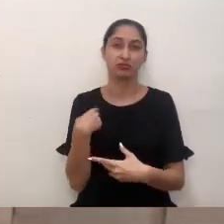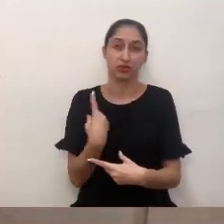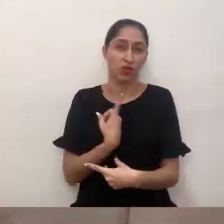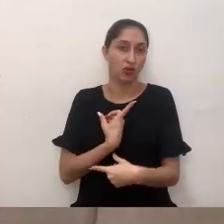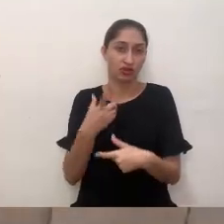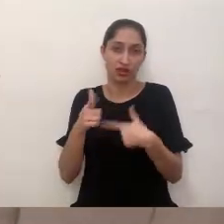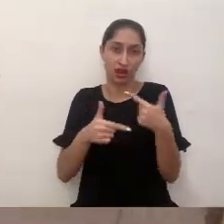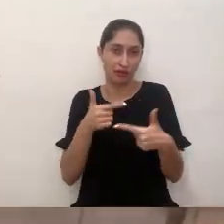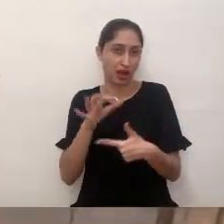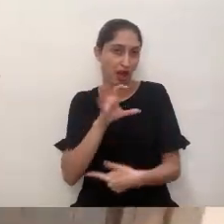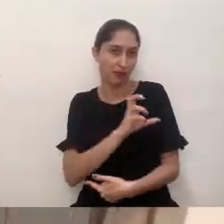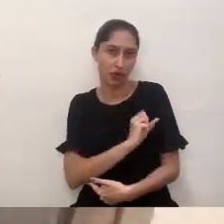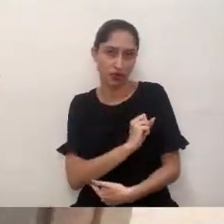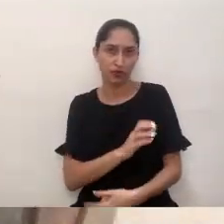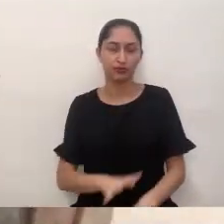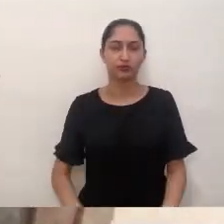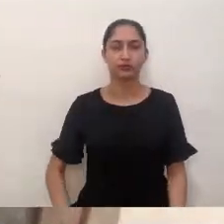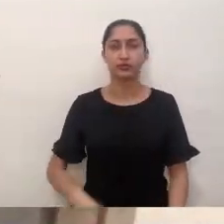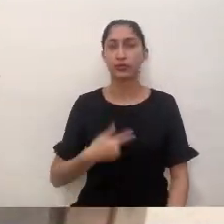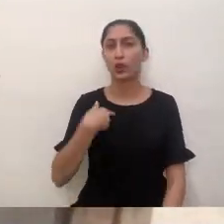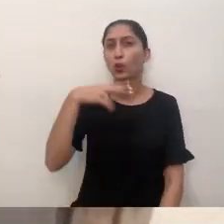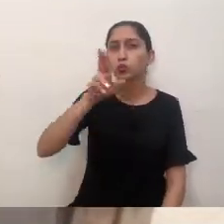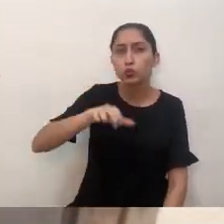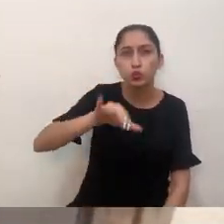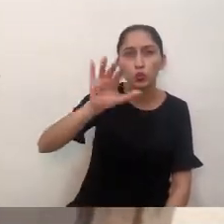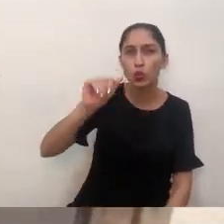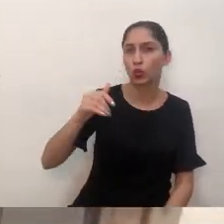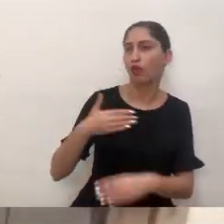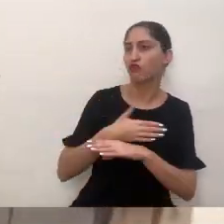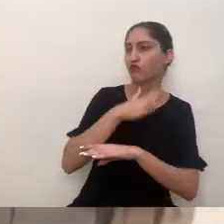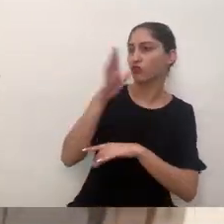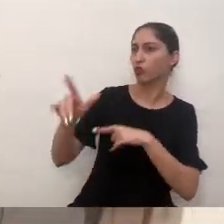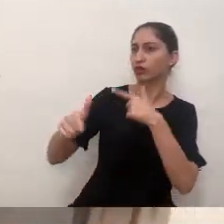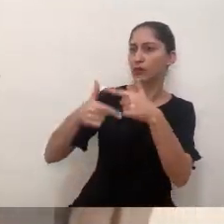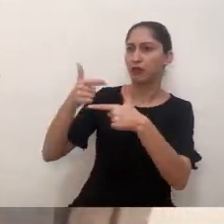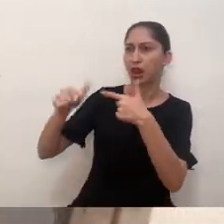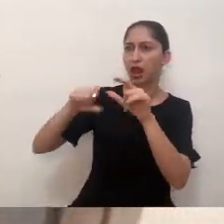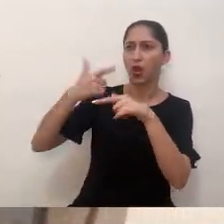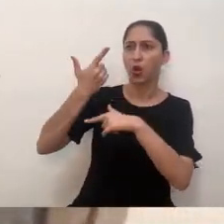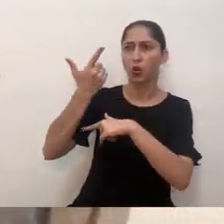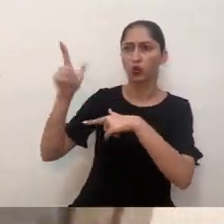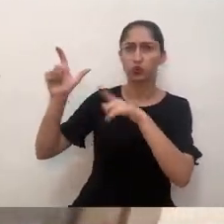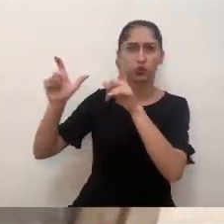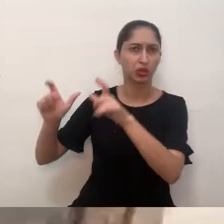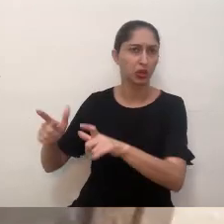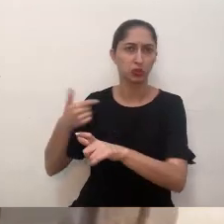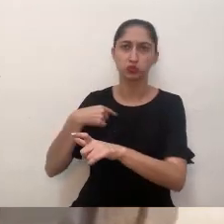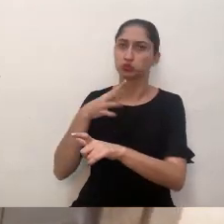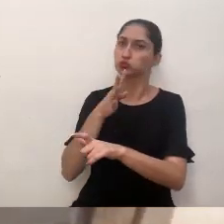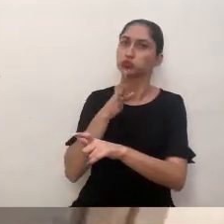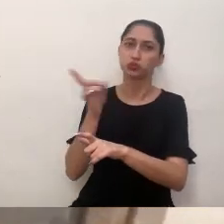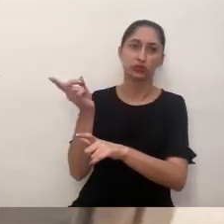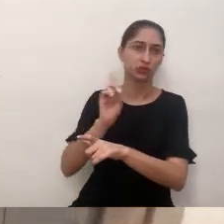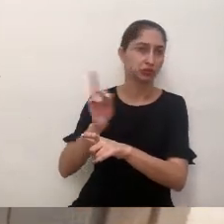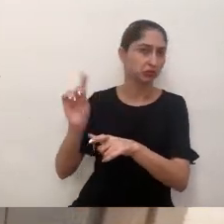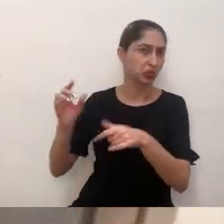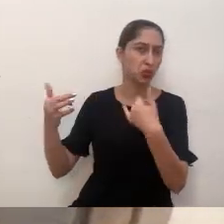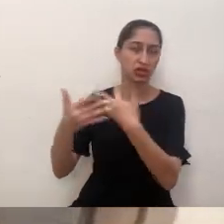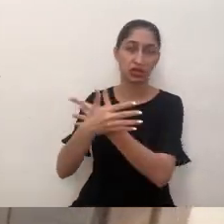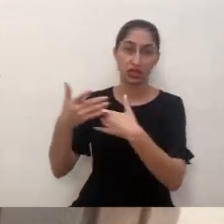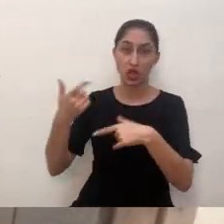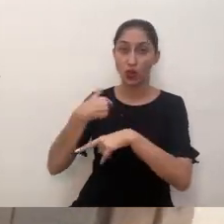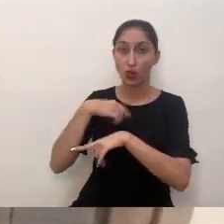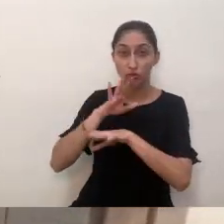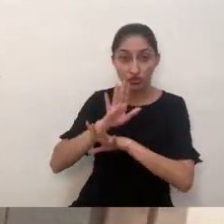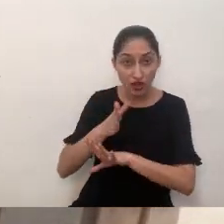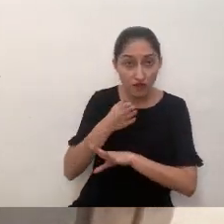meu lugar. Eu sou uma pessoa que eu nunca saí para fora, assim, para trabalhar longe de casa, nem né? Conheço cidade grande. O único lugar mais longe